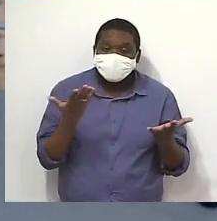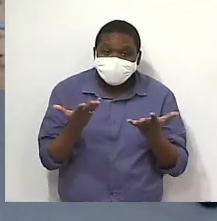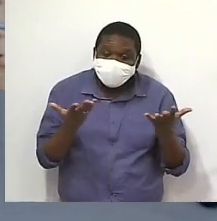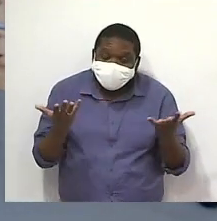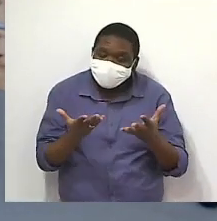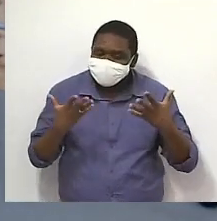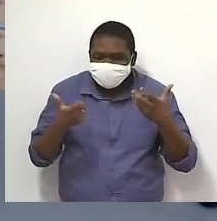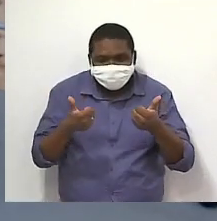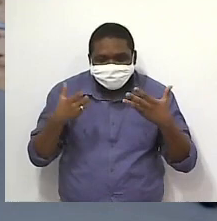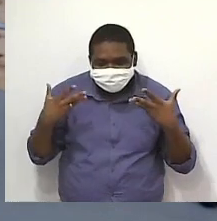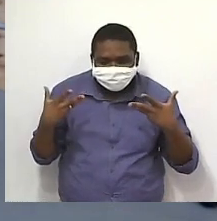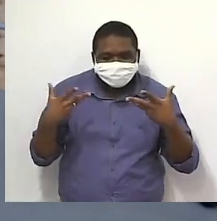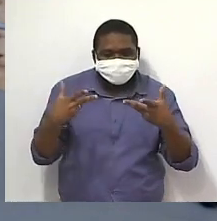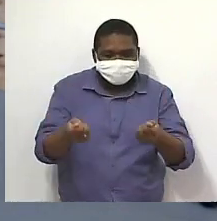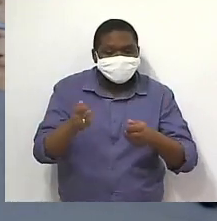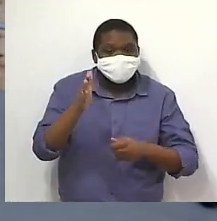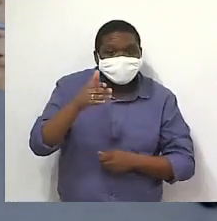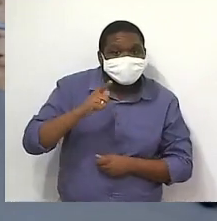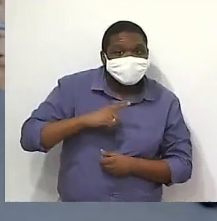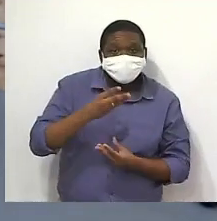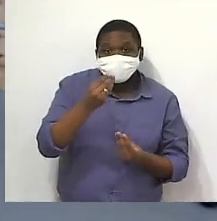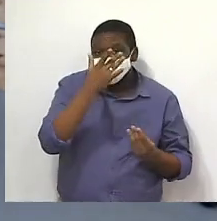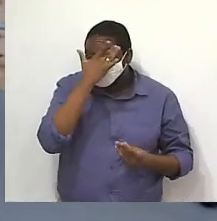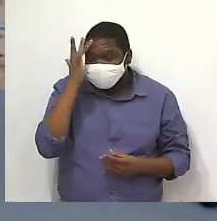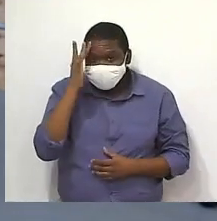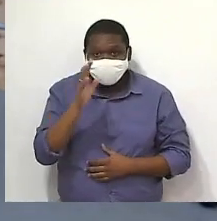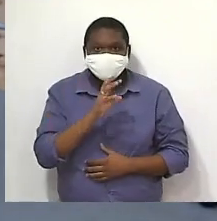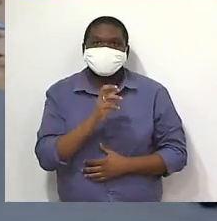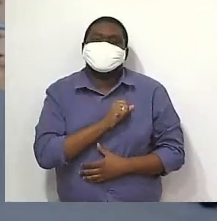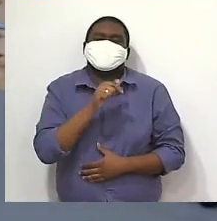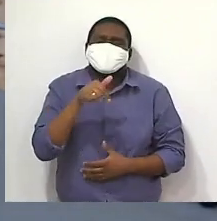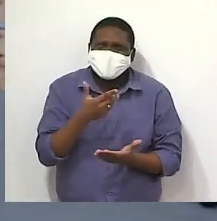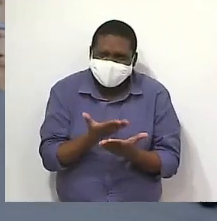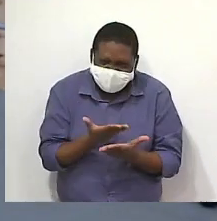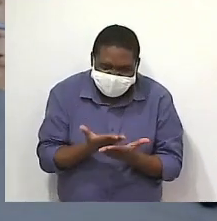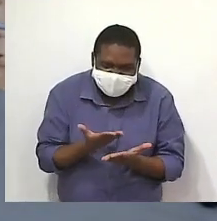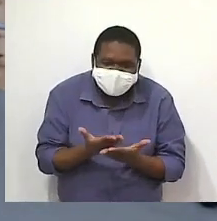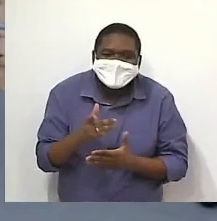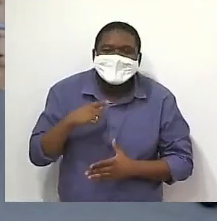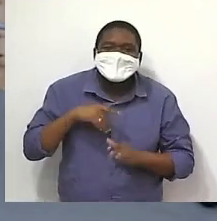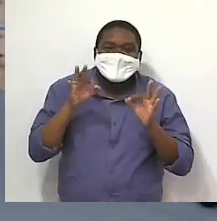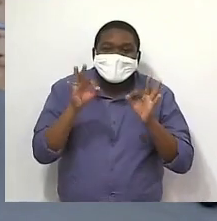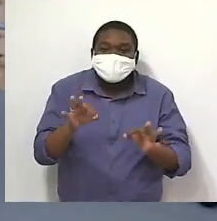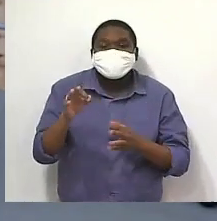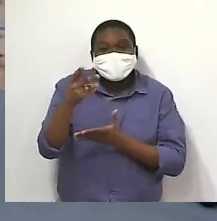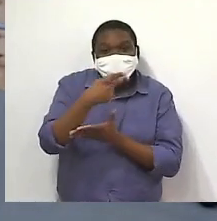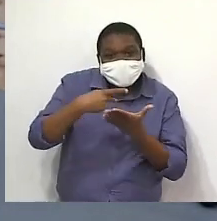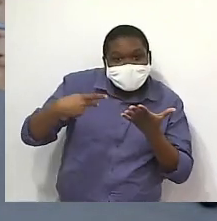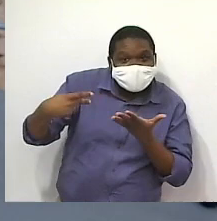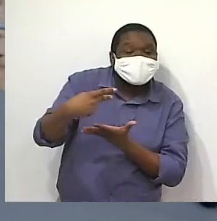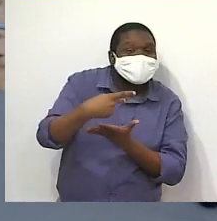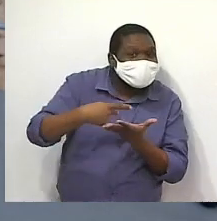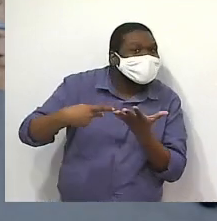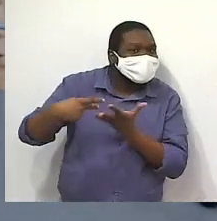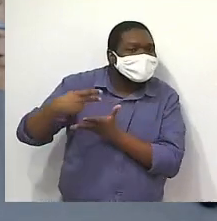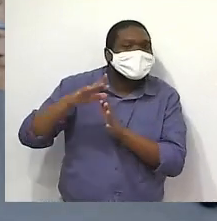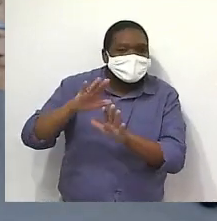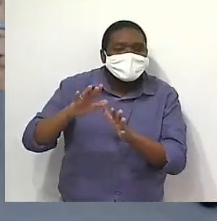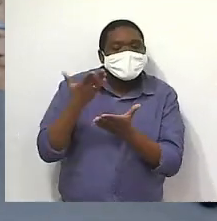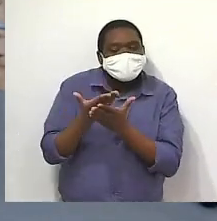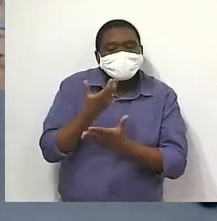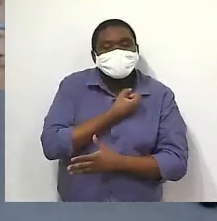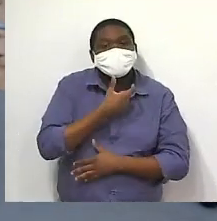ser show! Já tem muita gente amando essa aula, pode ter certeza, tá bom? Desenho geométrico, mas não esquece, aula de